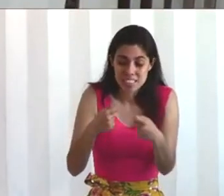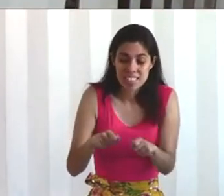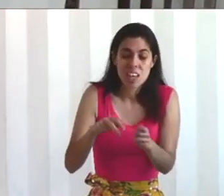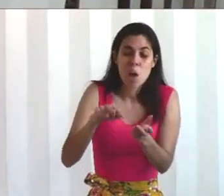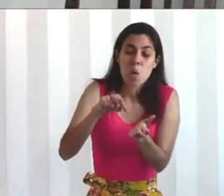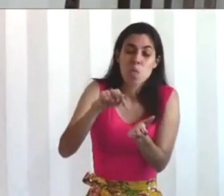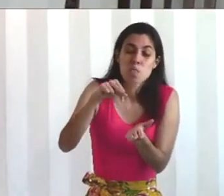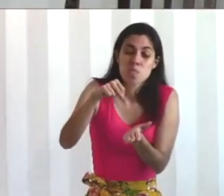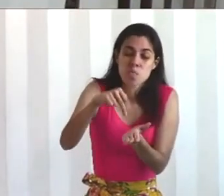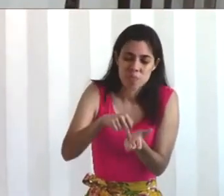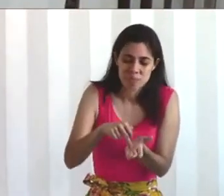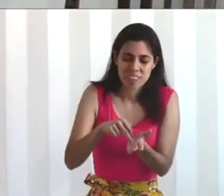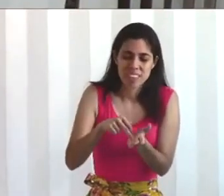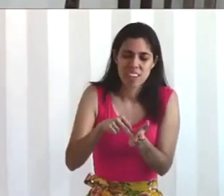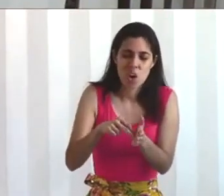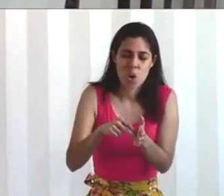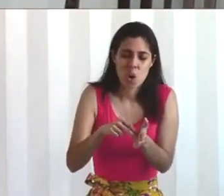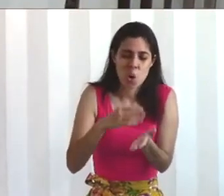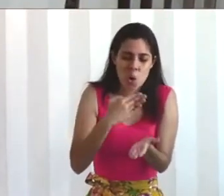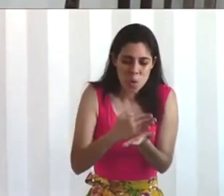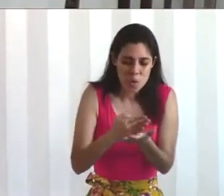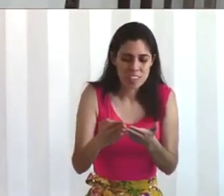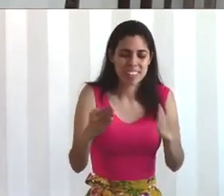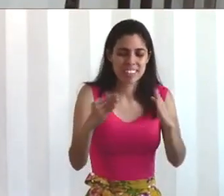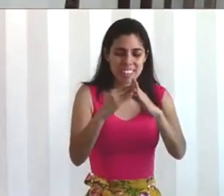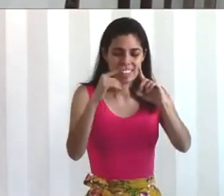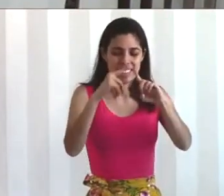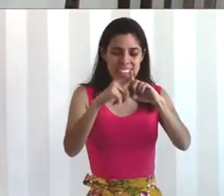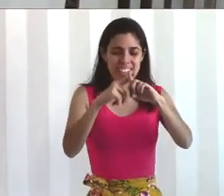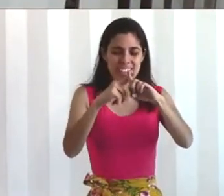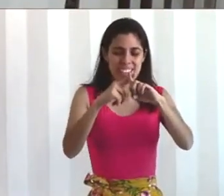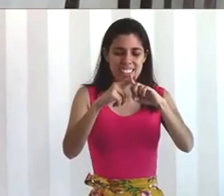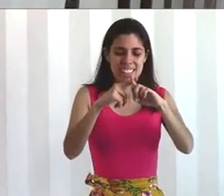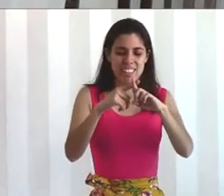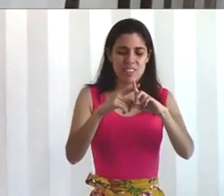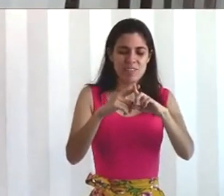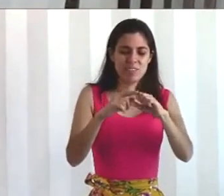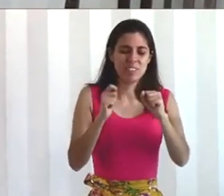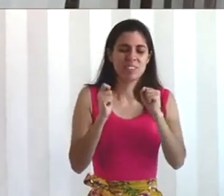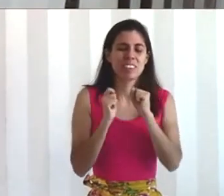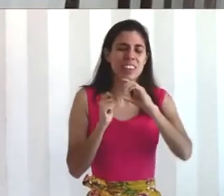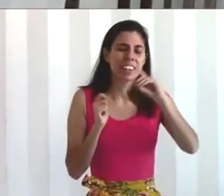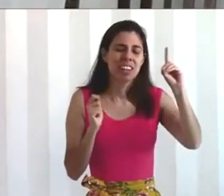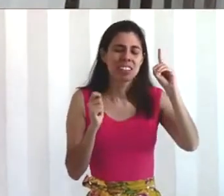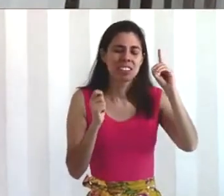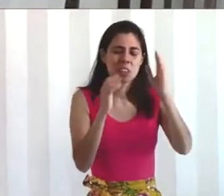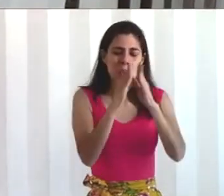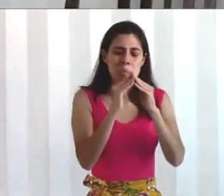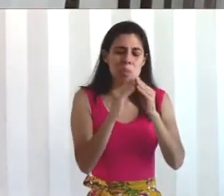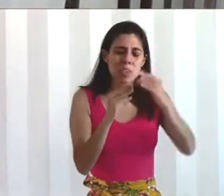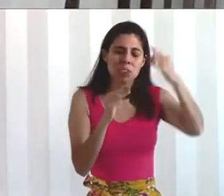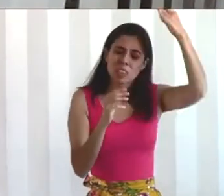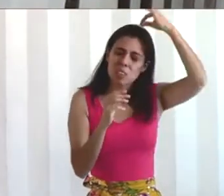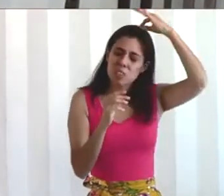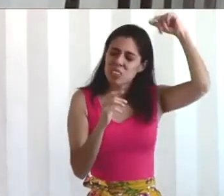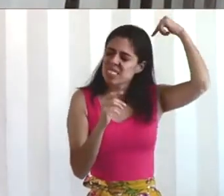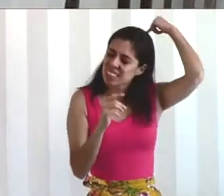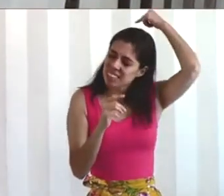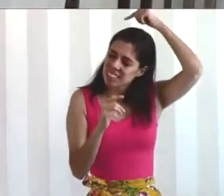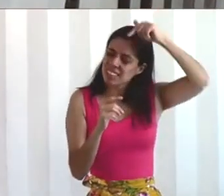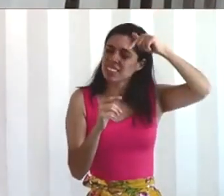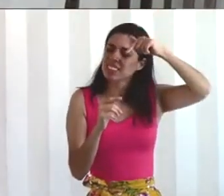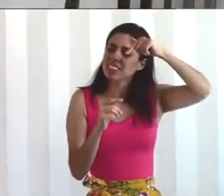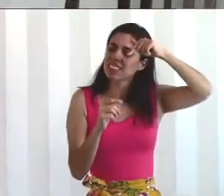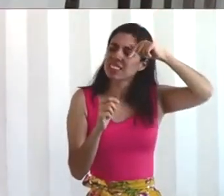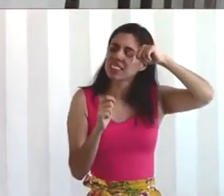missionária. Nossa oração é que o Teu Santo Espírito faça esta ação. Nossa oração é que o Teu Santo